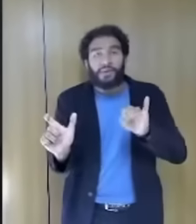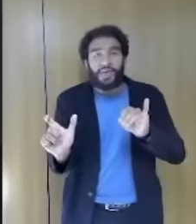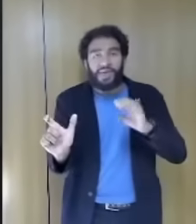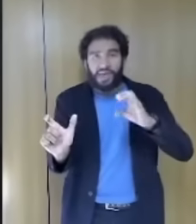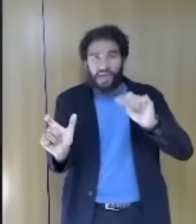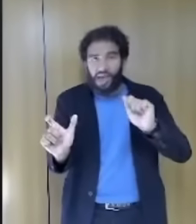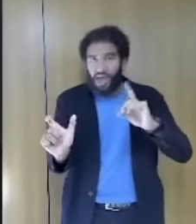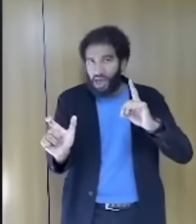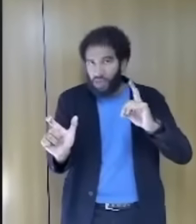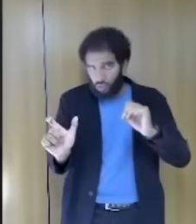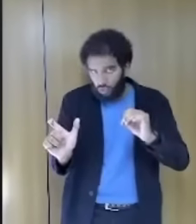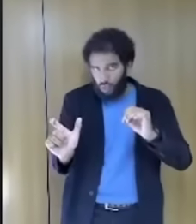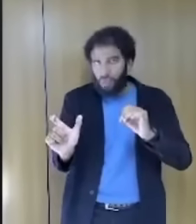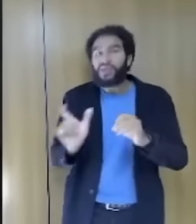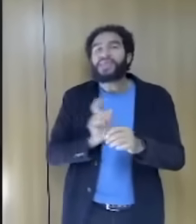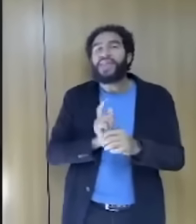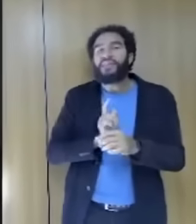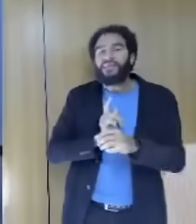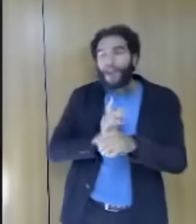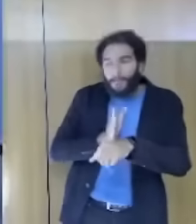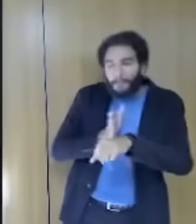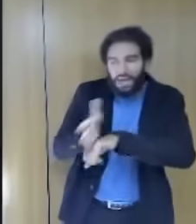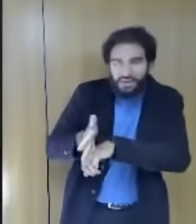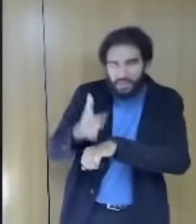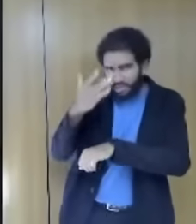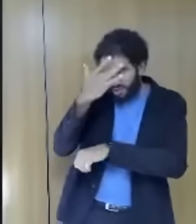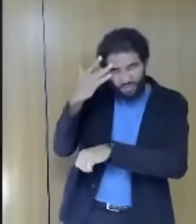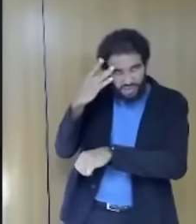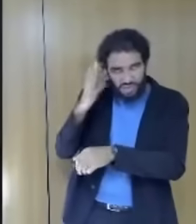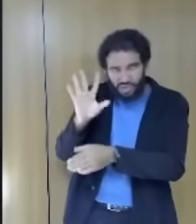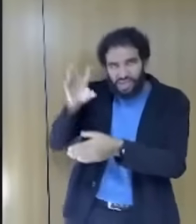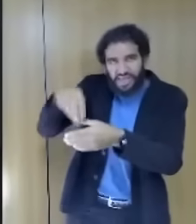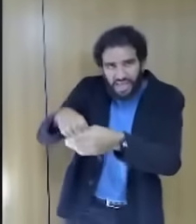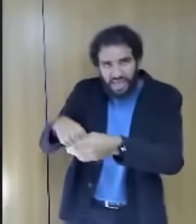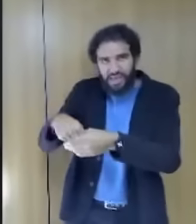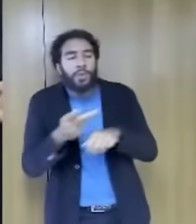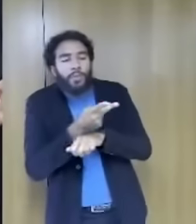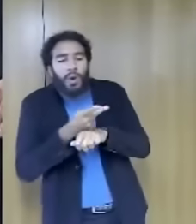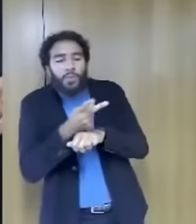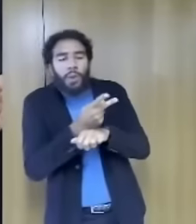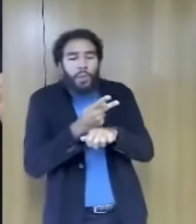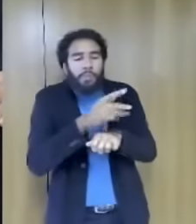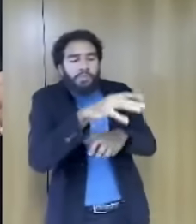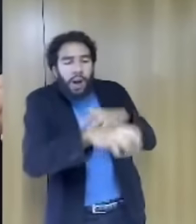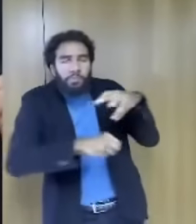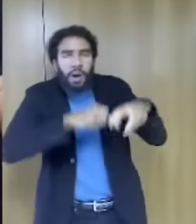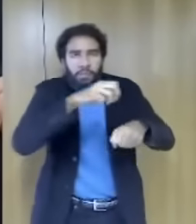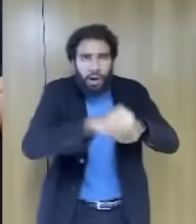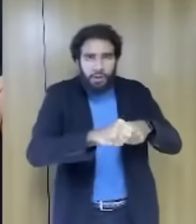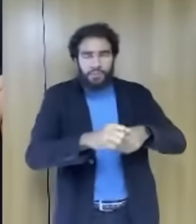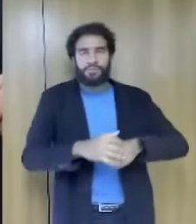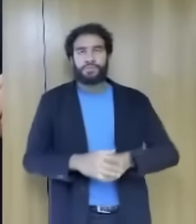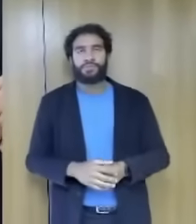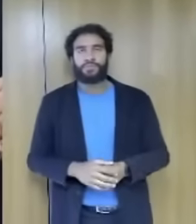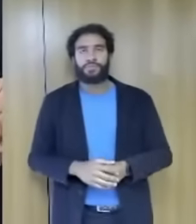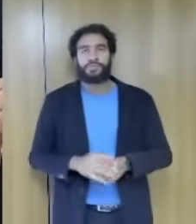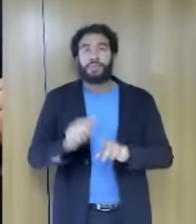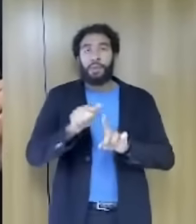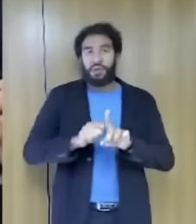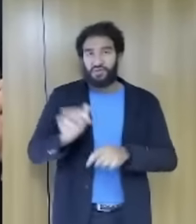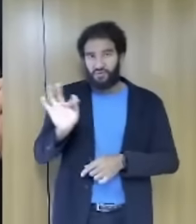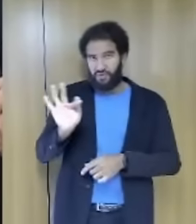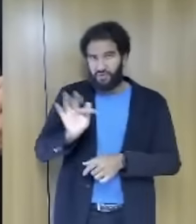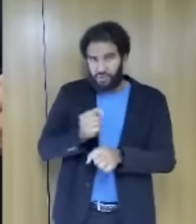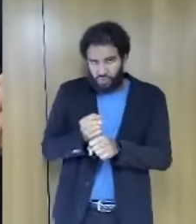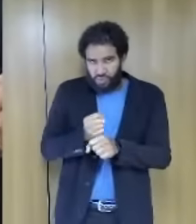houve a participação dele também nessa ocultação de provas. Em fevereiro desse ano,